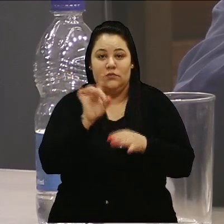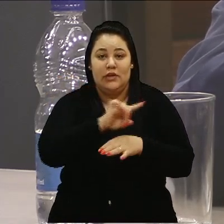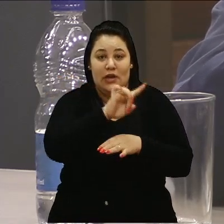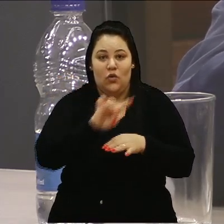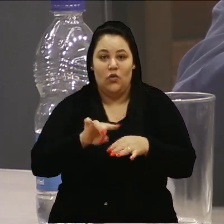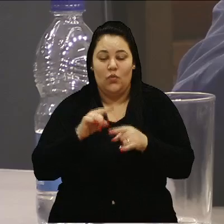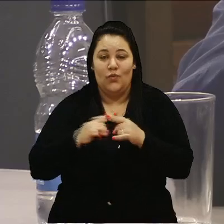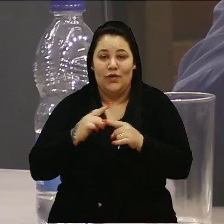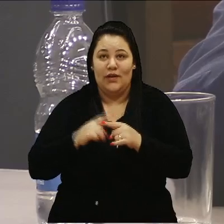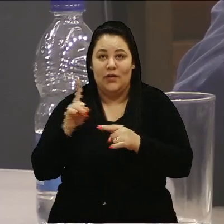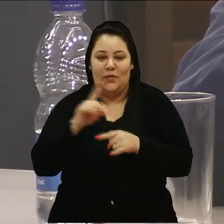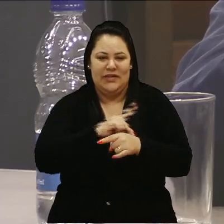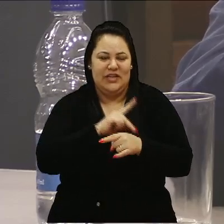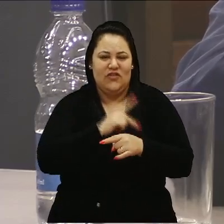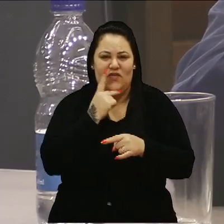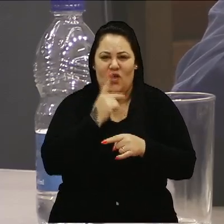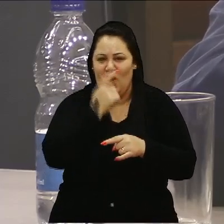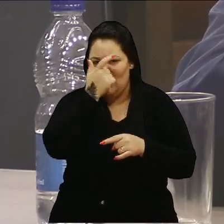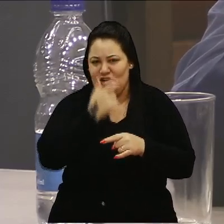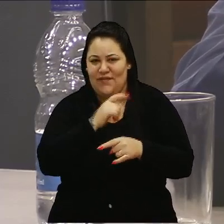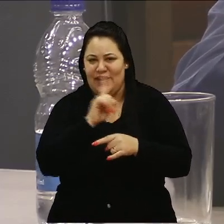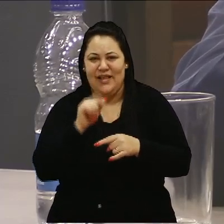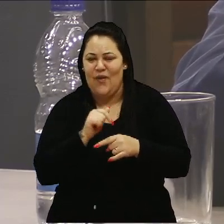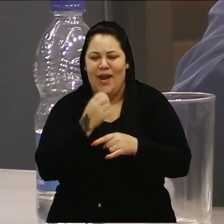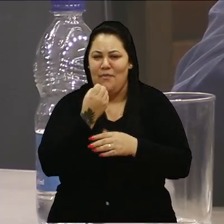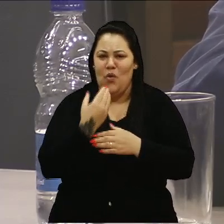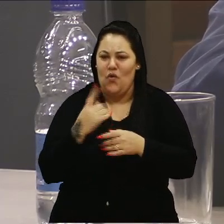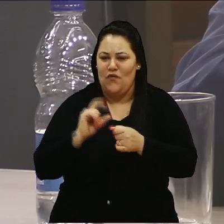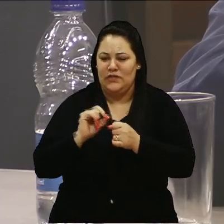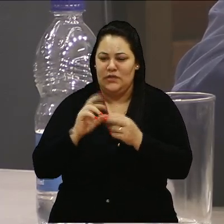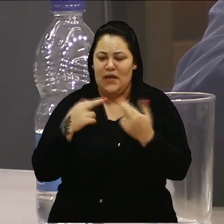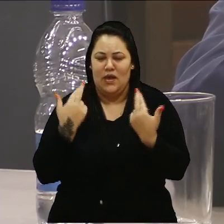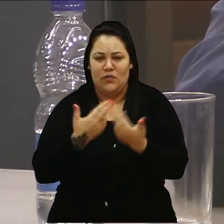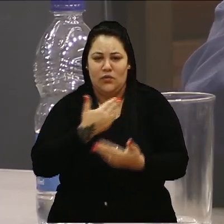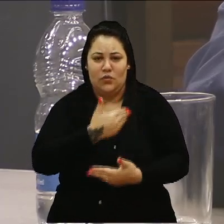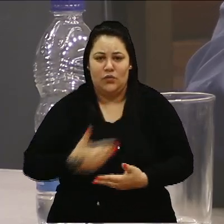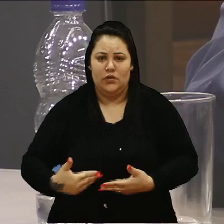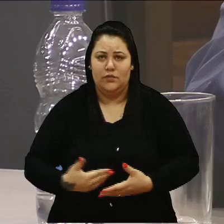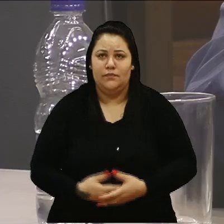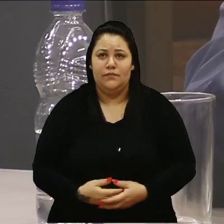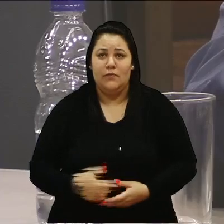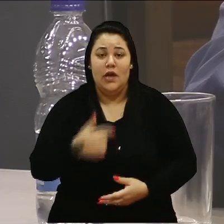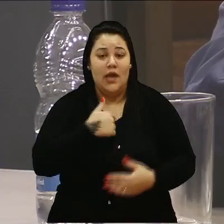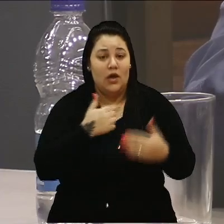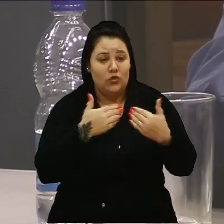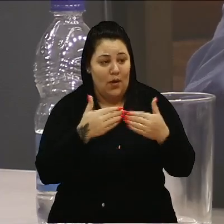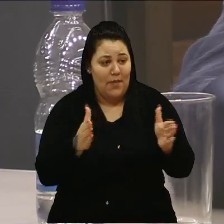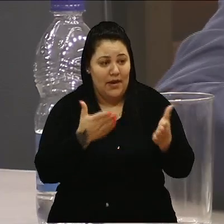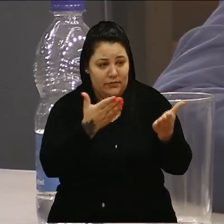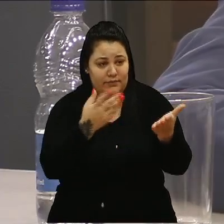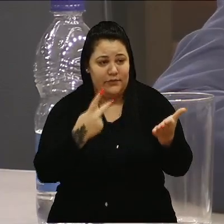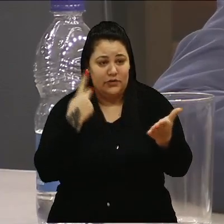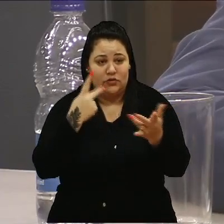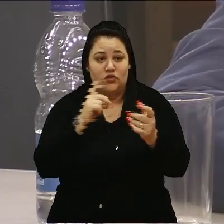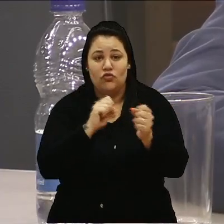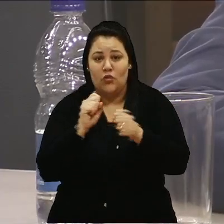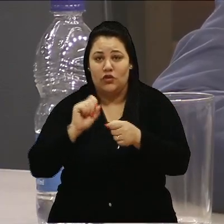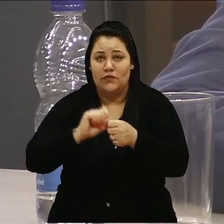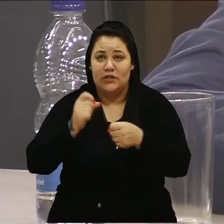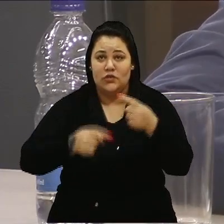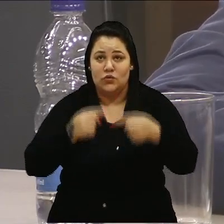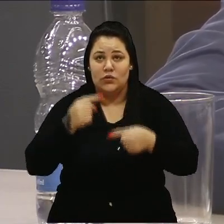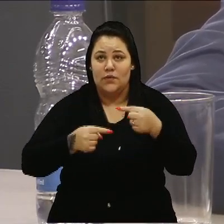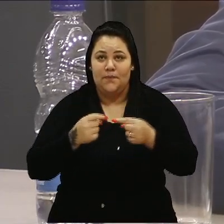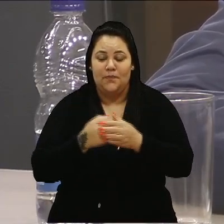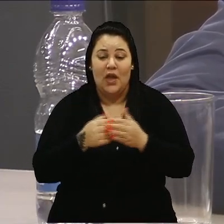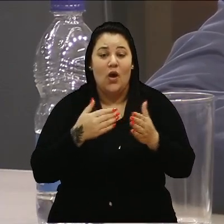porque o presidente achava que não era um clima para fazer um debate sobre isso, eu estou à disposição, vereadora. A gente pode fazer esse debate.